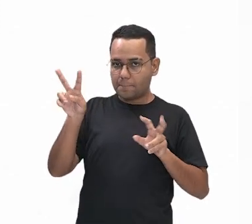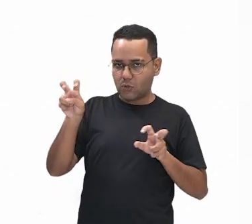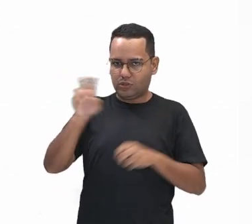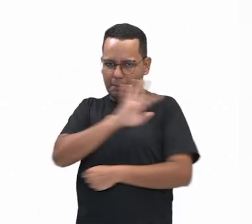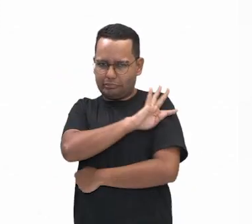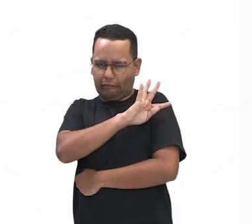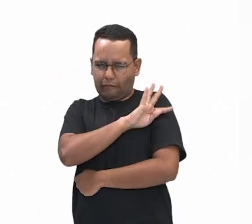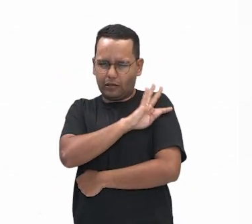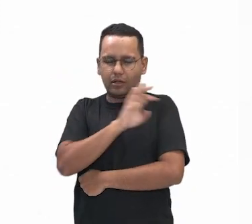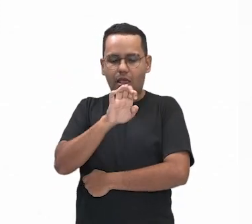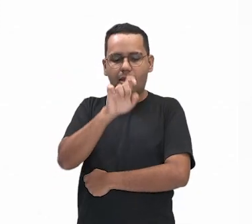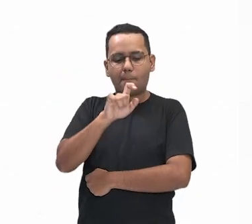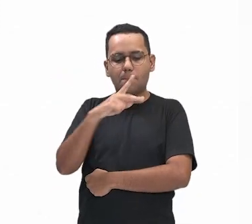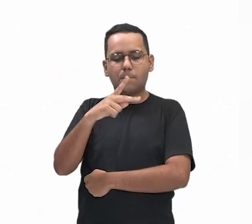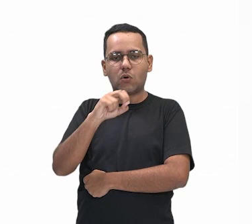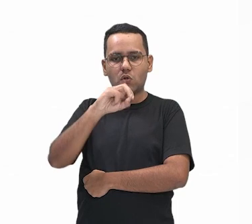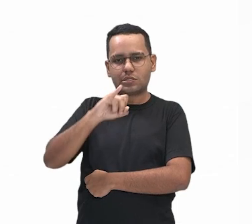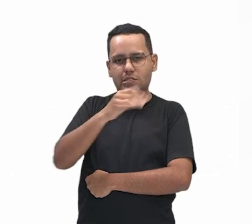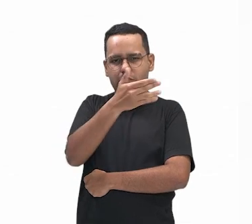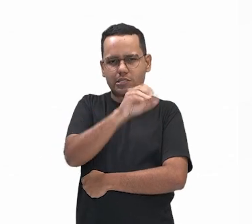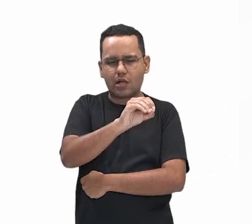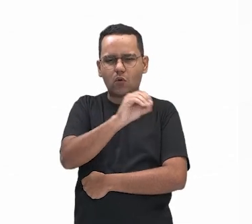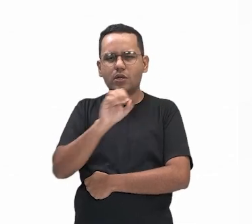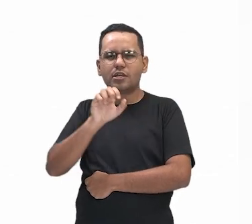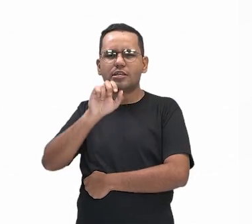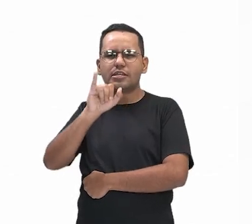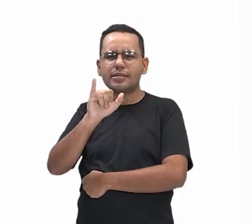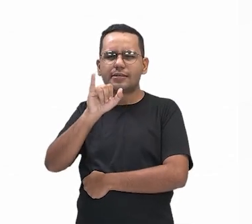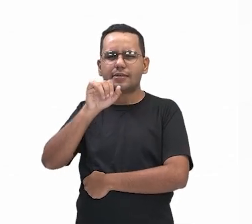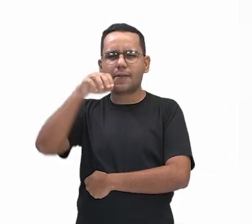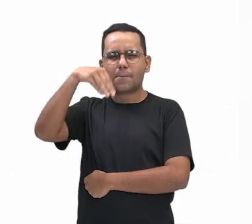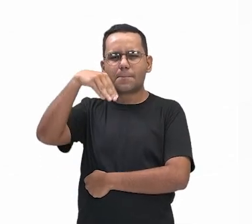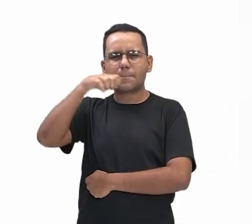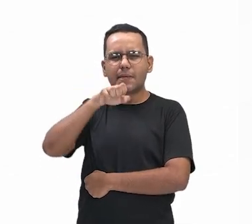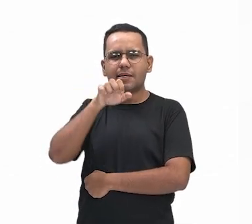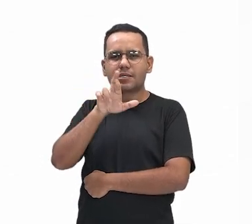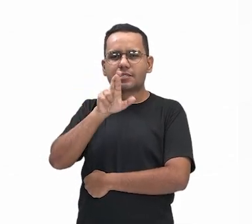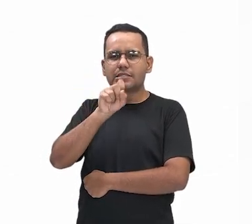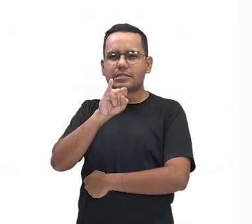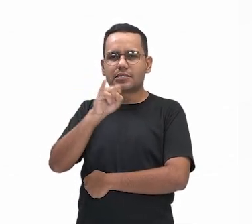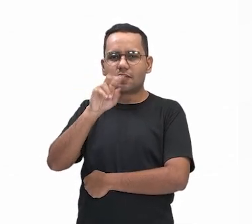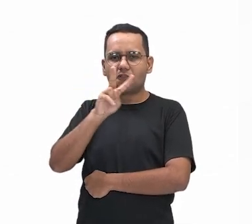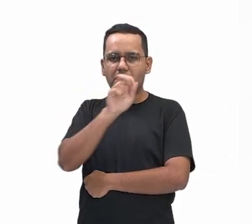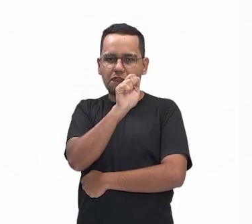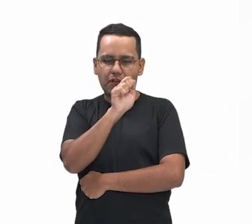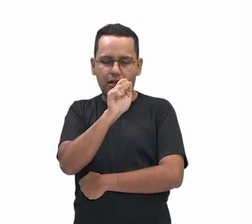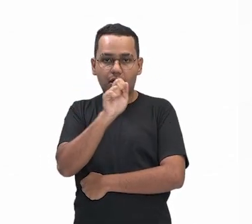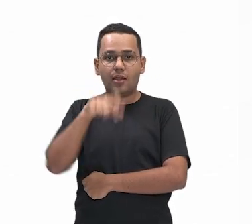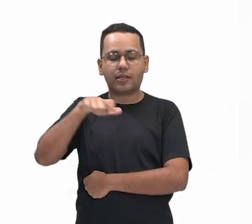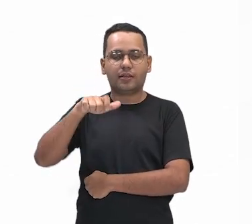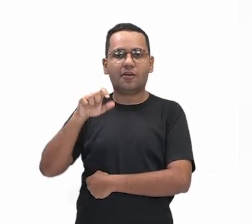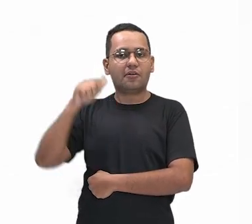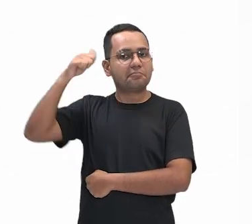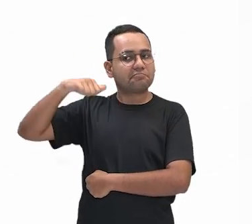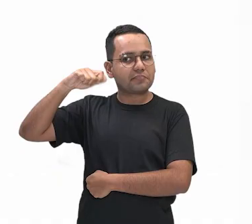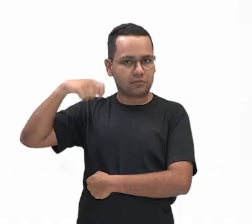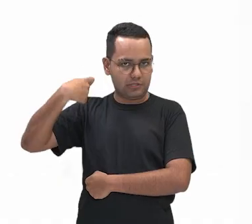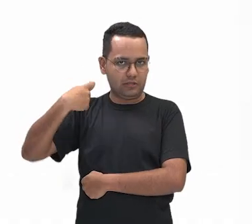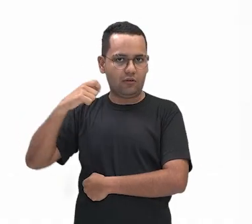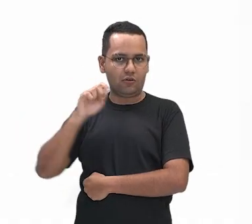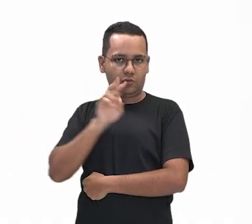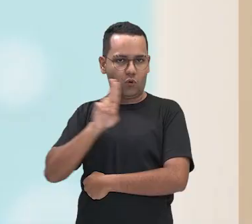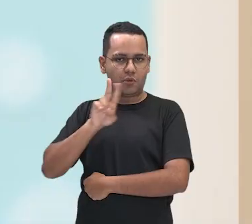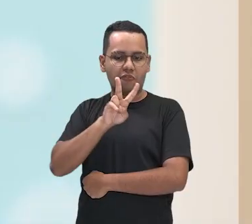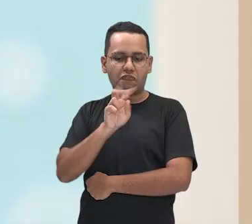lugares do Brasil aconteceu a exposição imersiva de Van Gogh. Quando vocês tiverem um tempo, vocês deem um